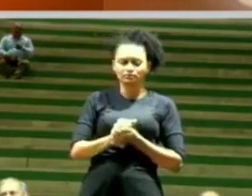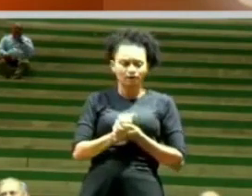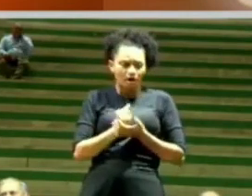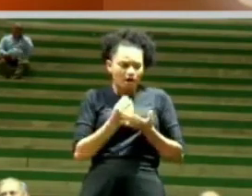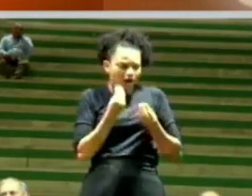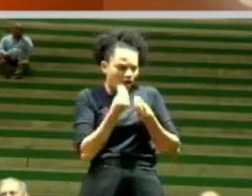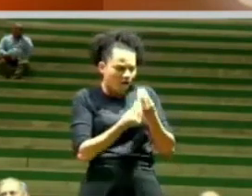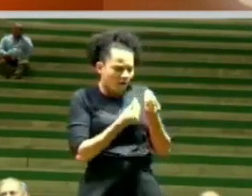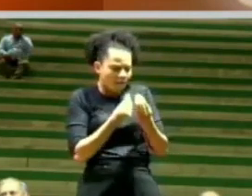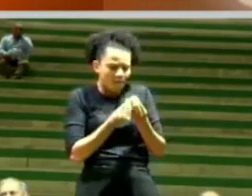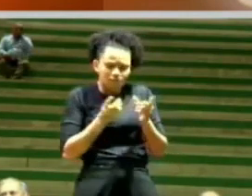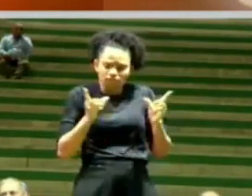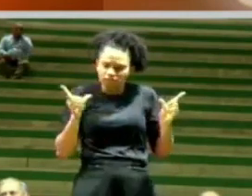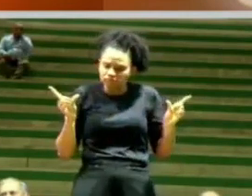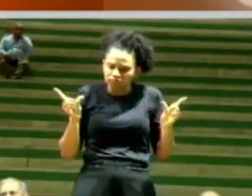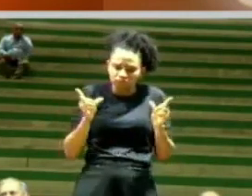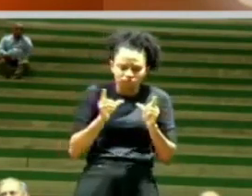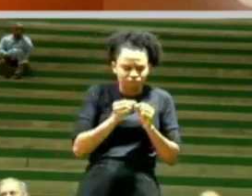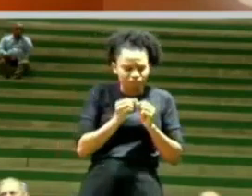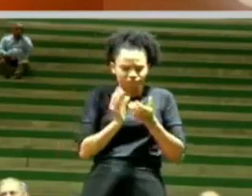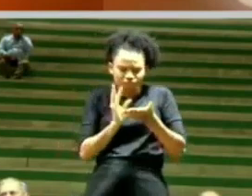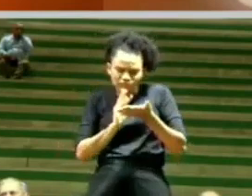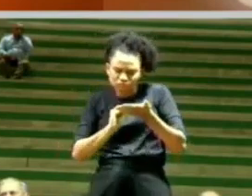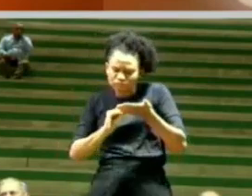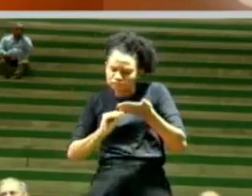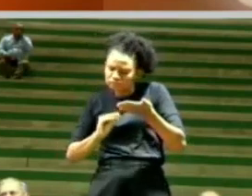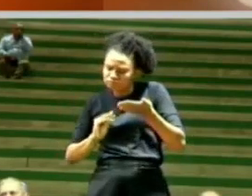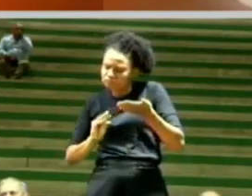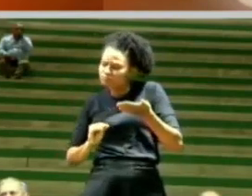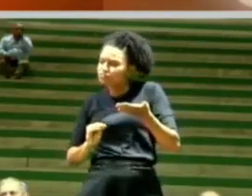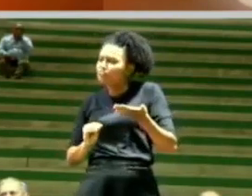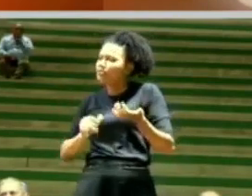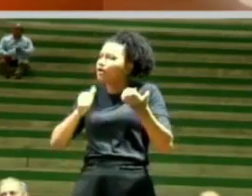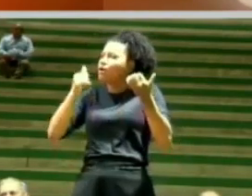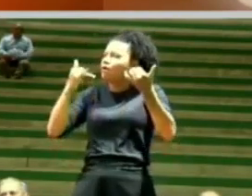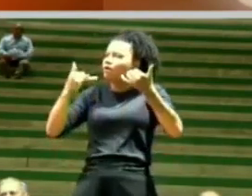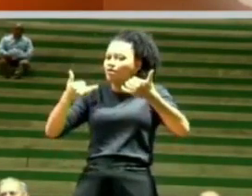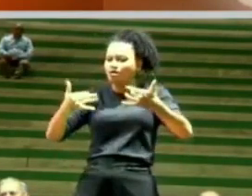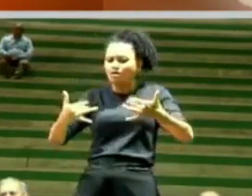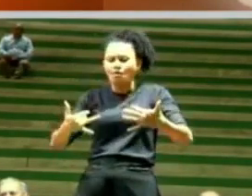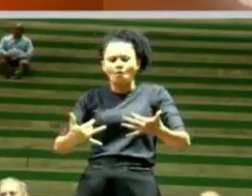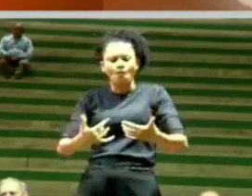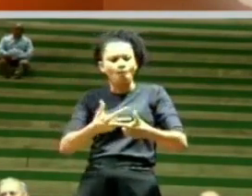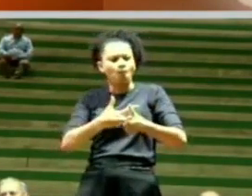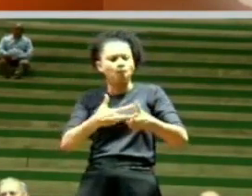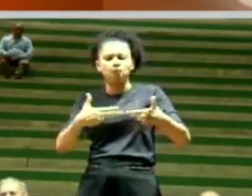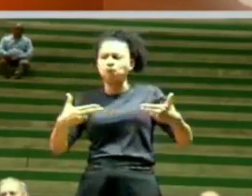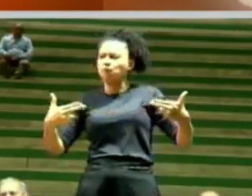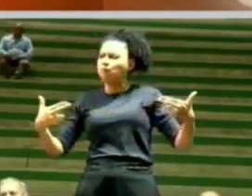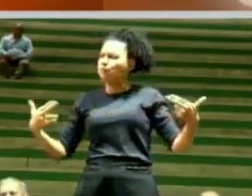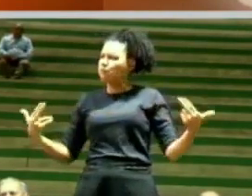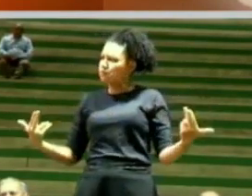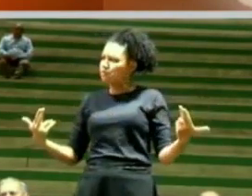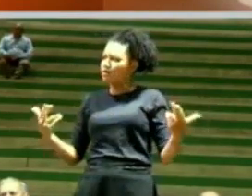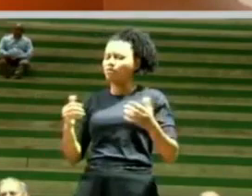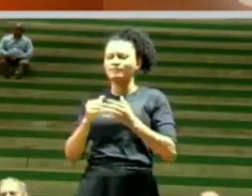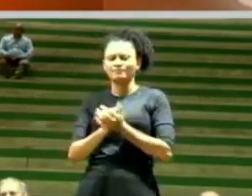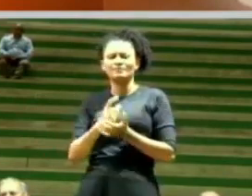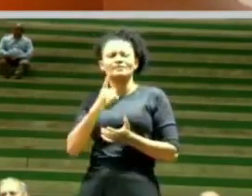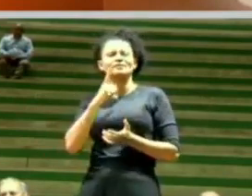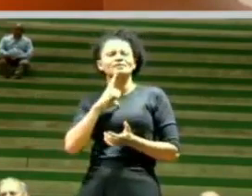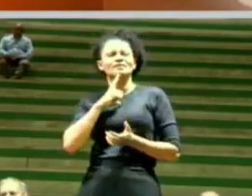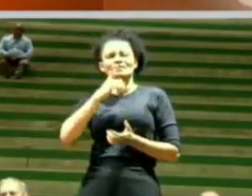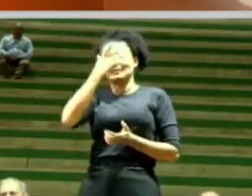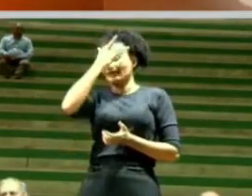tão poucas palavras no seu livro, ele diz tanta coisa. Aliás, existem pessoas